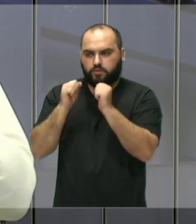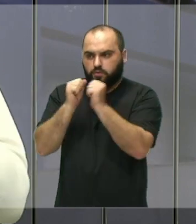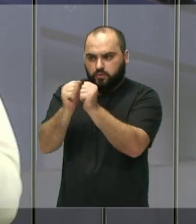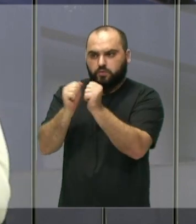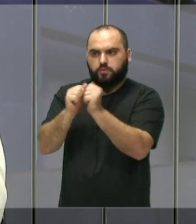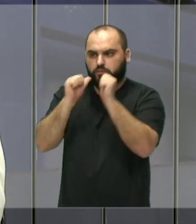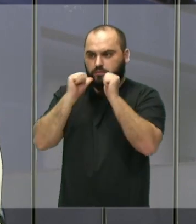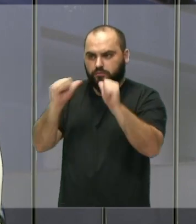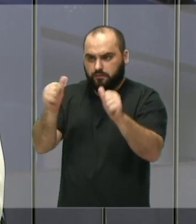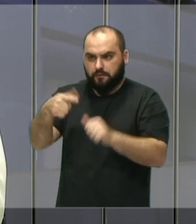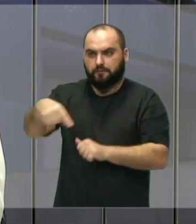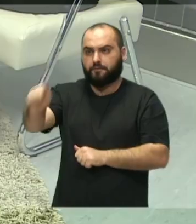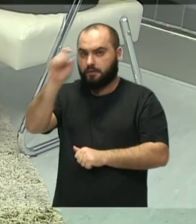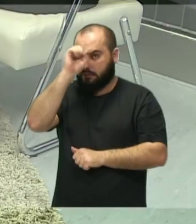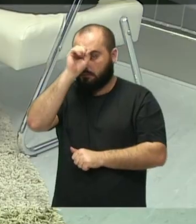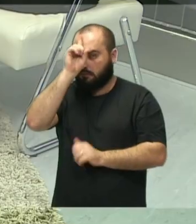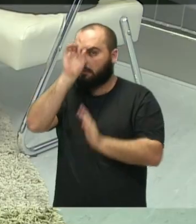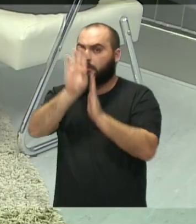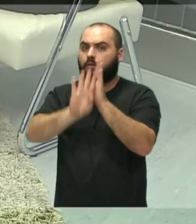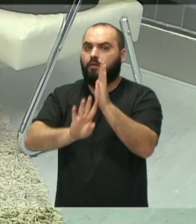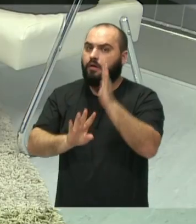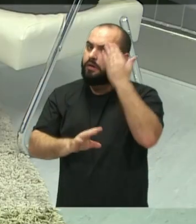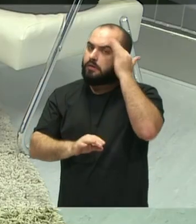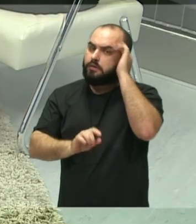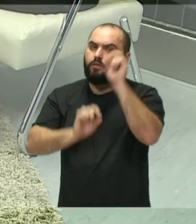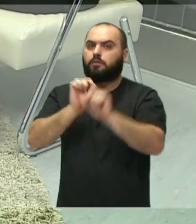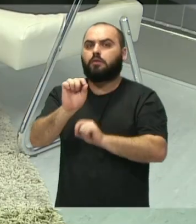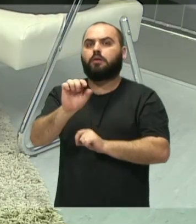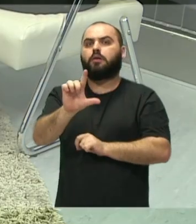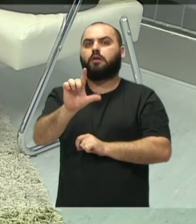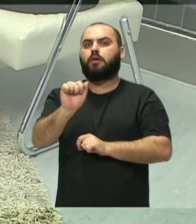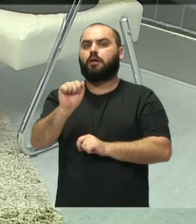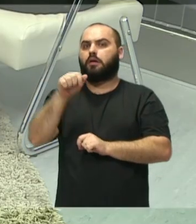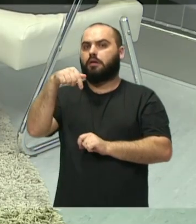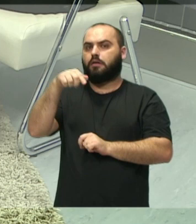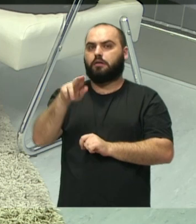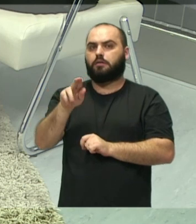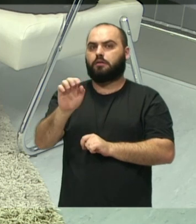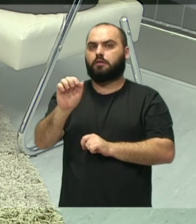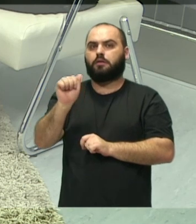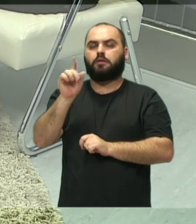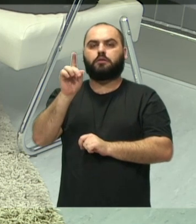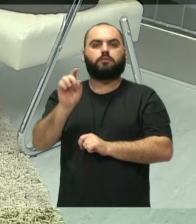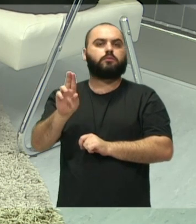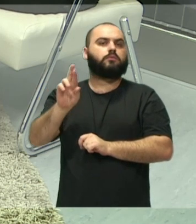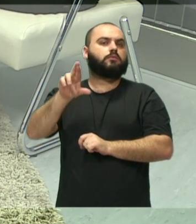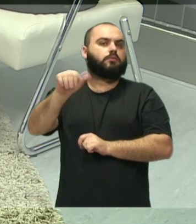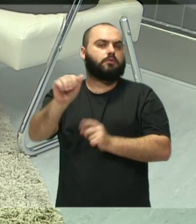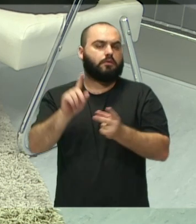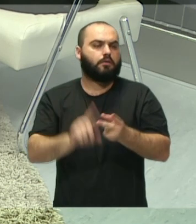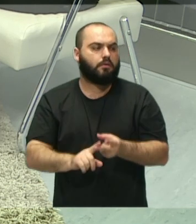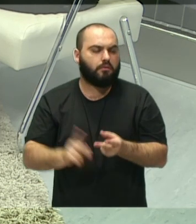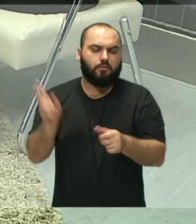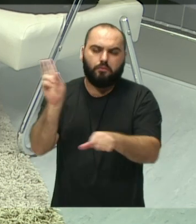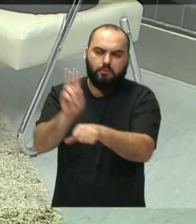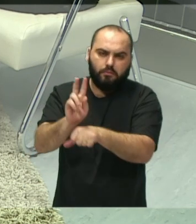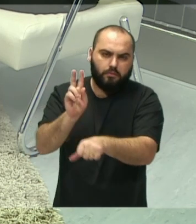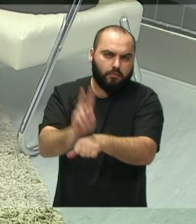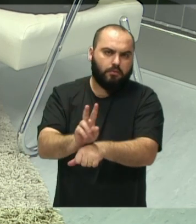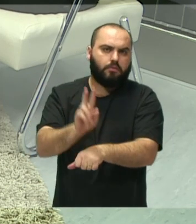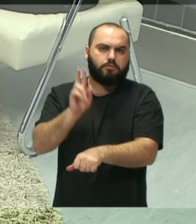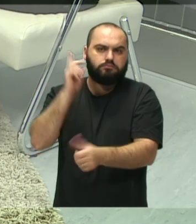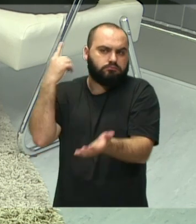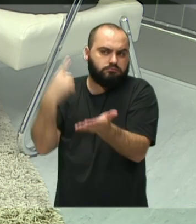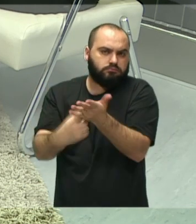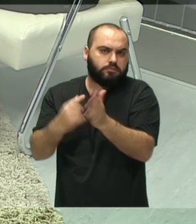gente marcou no Marieta para entender sobre a questão da laqueadura no Marieta, sobre essa questão da prevenção, e foi